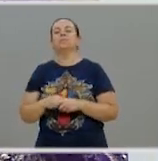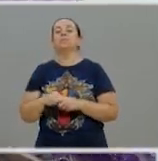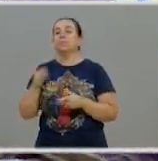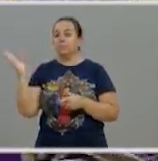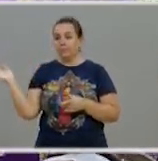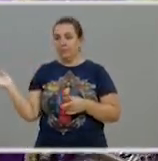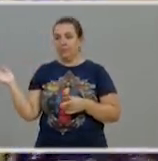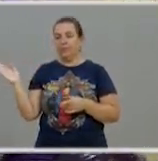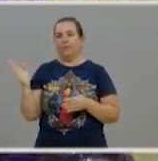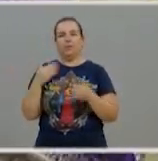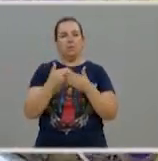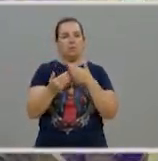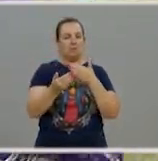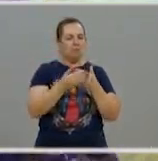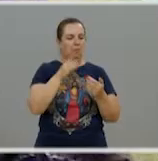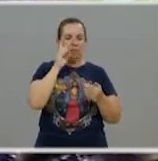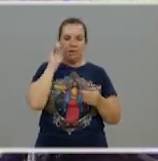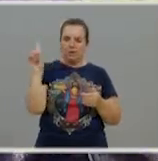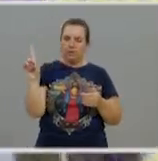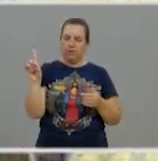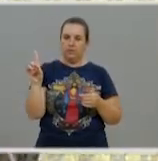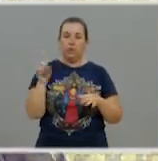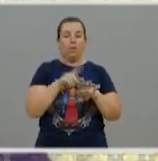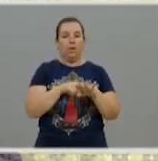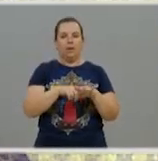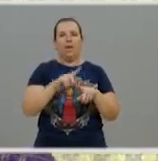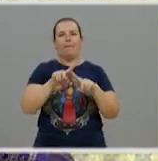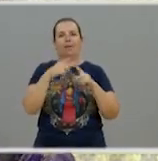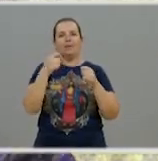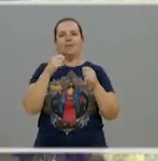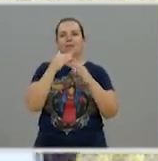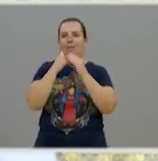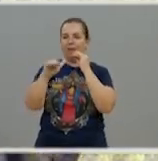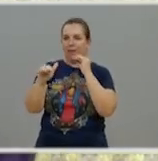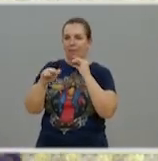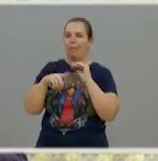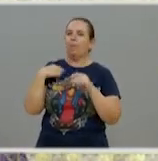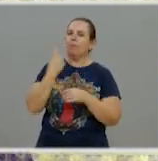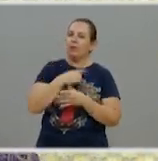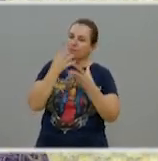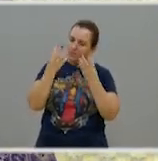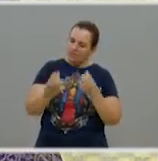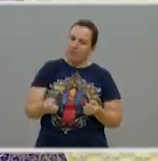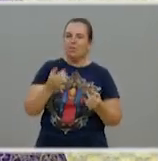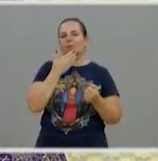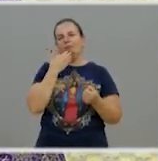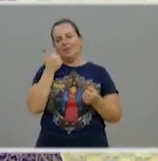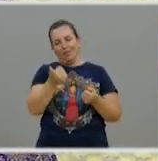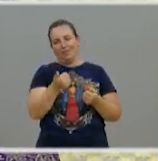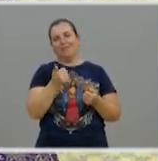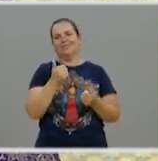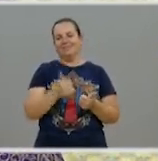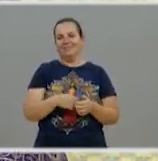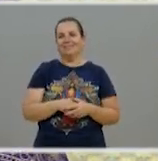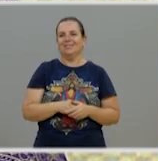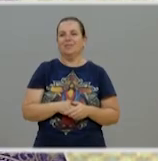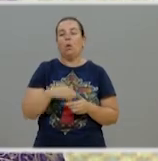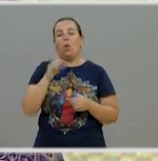padreReginaldoManzotti.org.br. Você pode vir a hora que você quiser, mas se você marca, nós recebemos com maior atenção. Ou